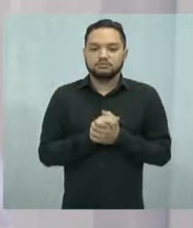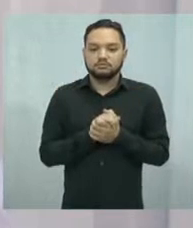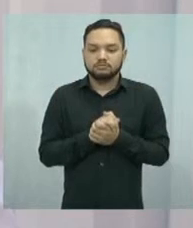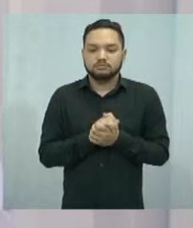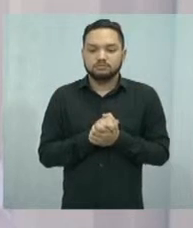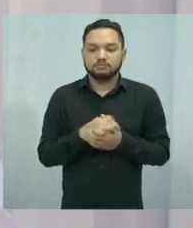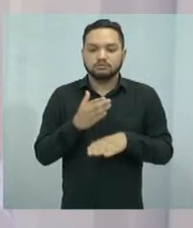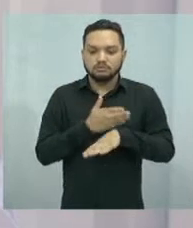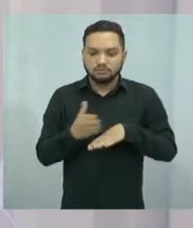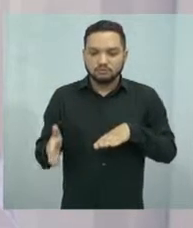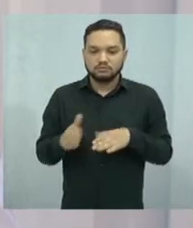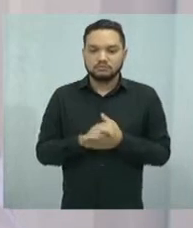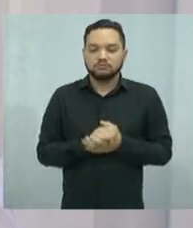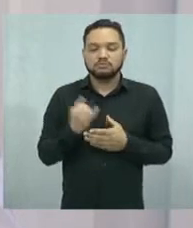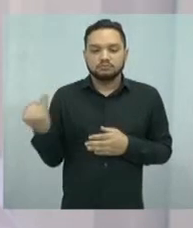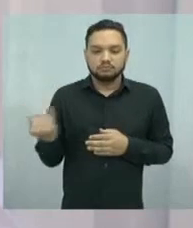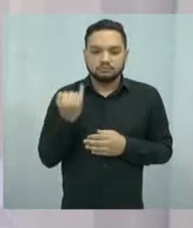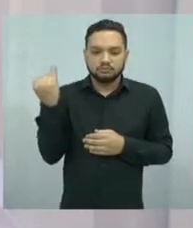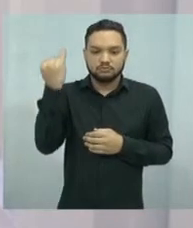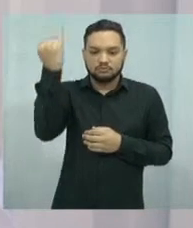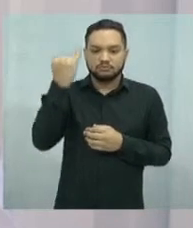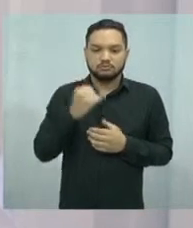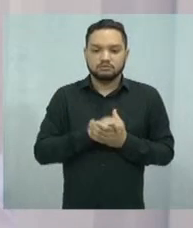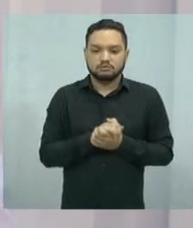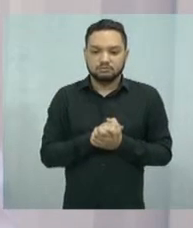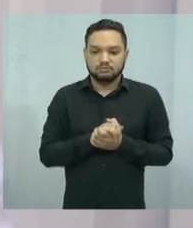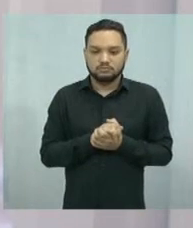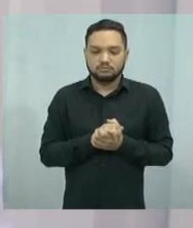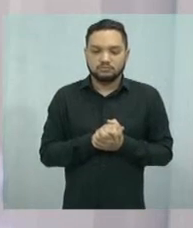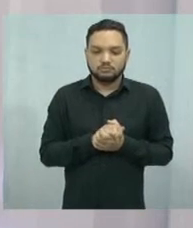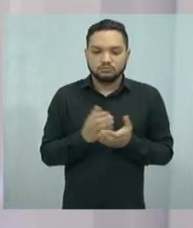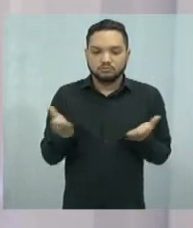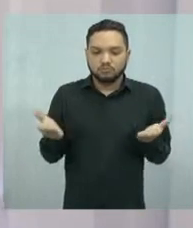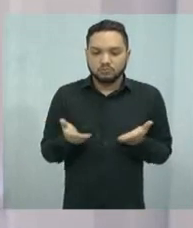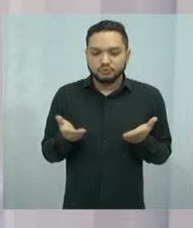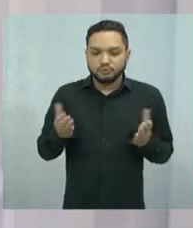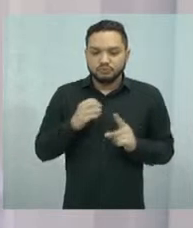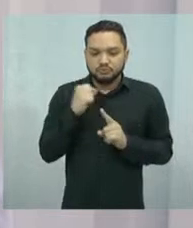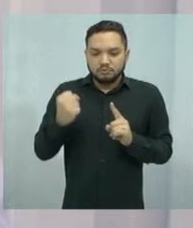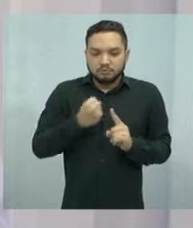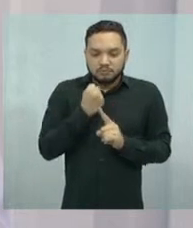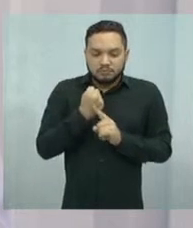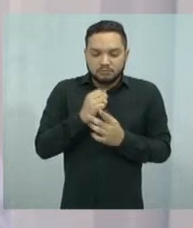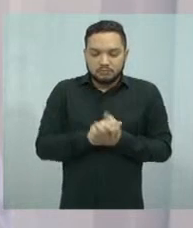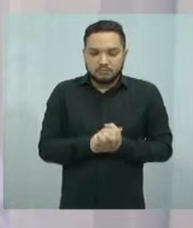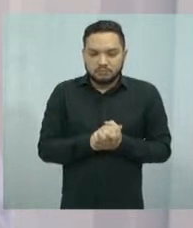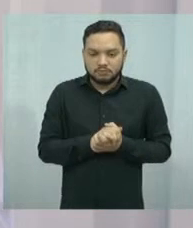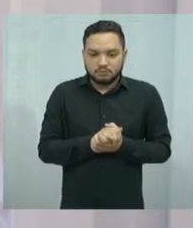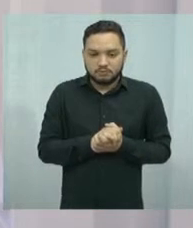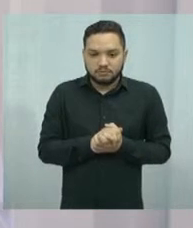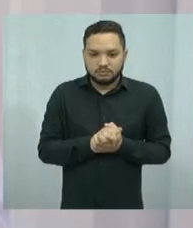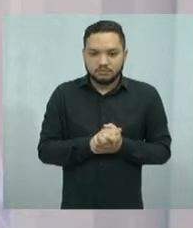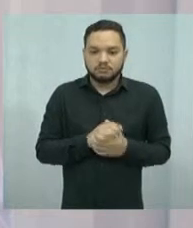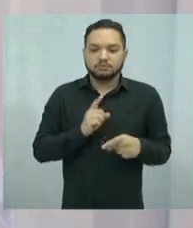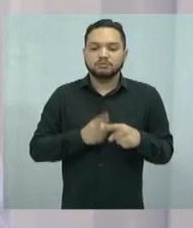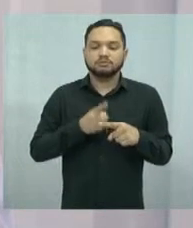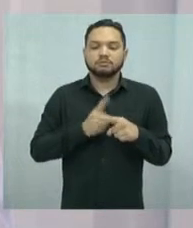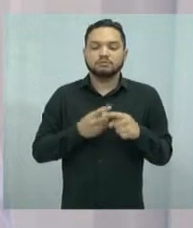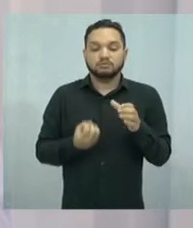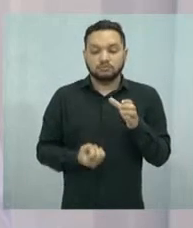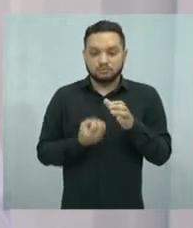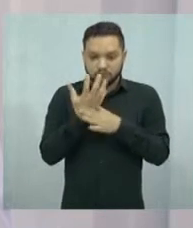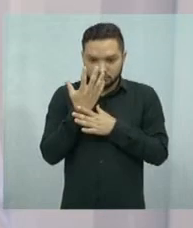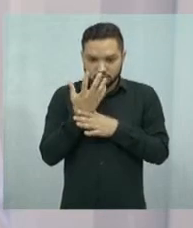e sempre muito pertinentes ao contexto social. A Cruz Vermelha nasce num período muito turbulento, por assim